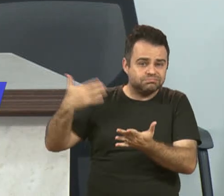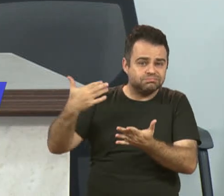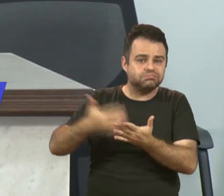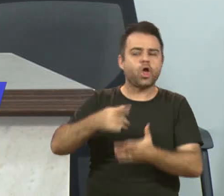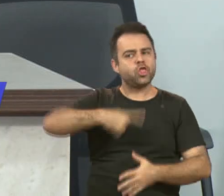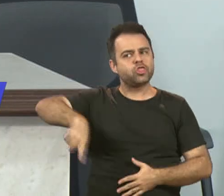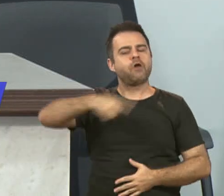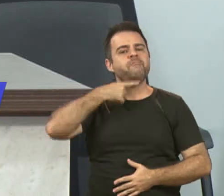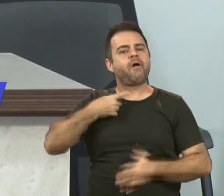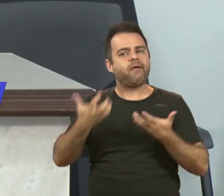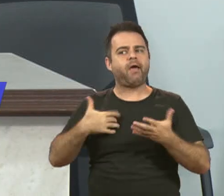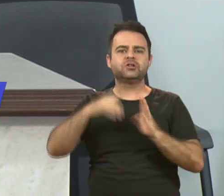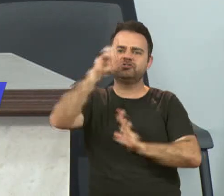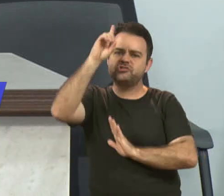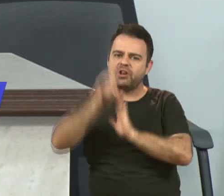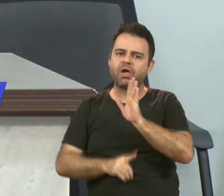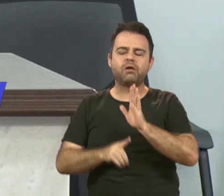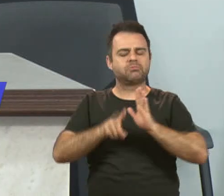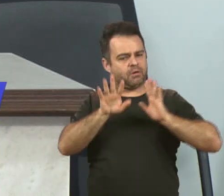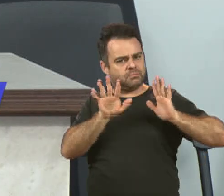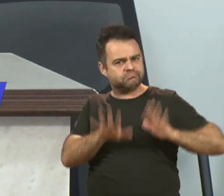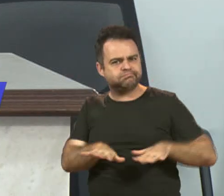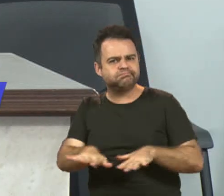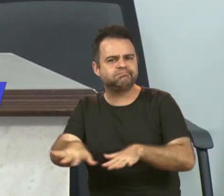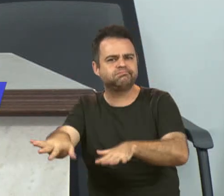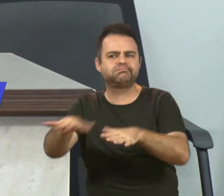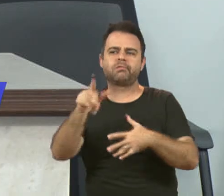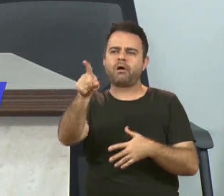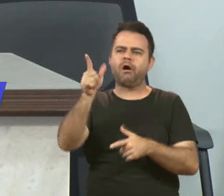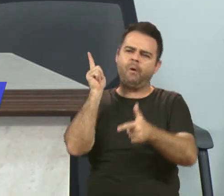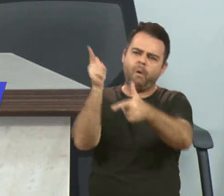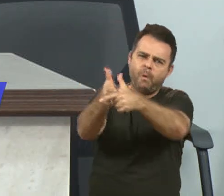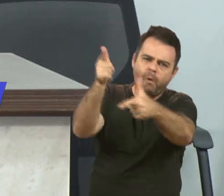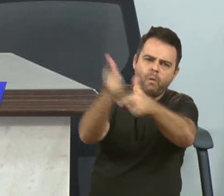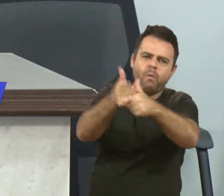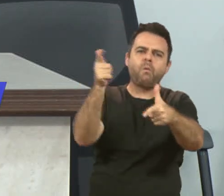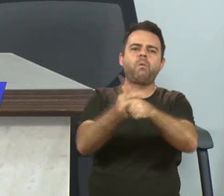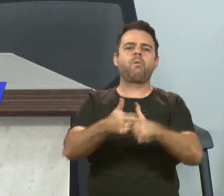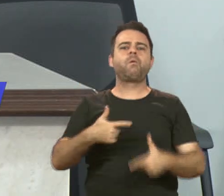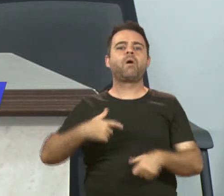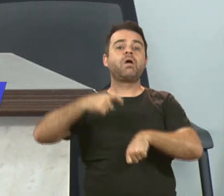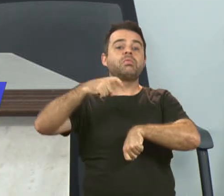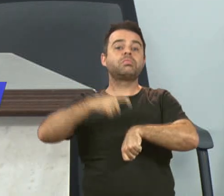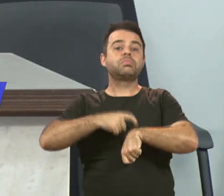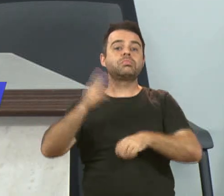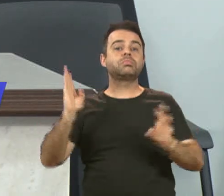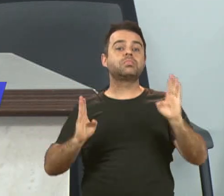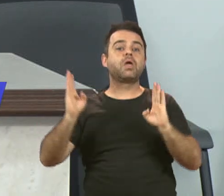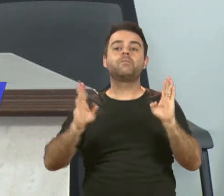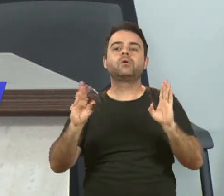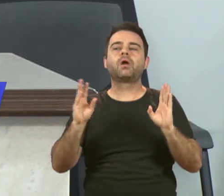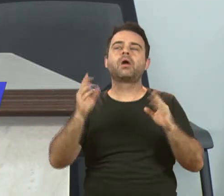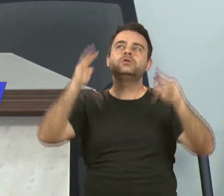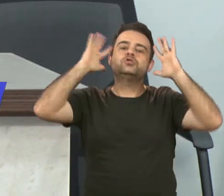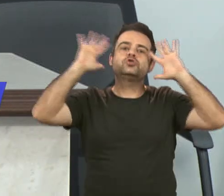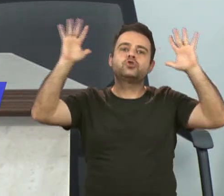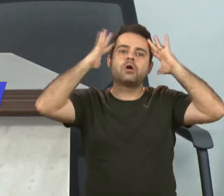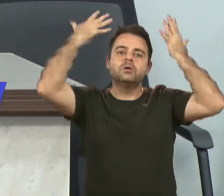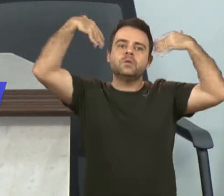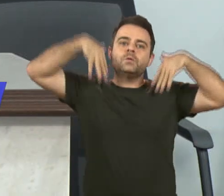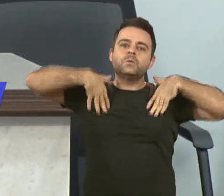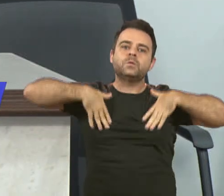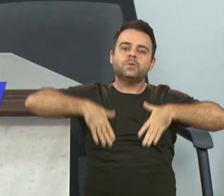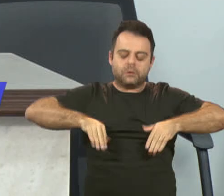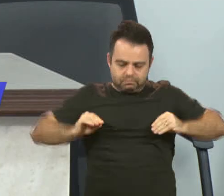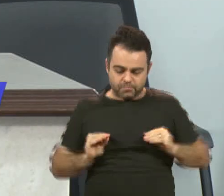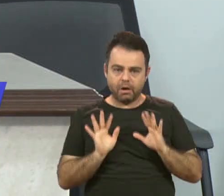direitos, de afirmar atitudes e críticas combativas, é o tempo da semeadura de sonhos. Então, pessoal, vocês aqui que